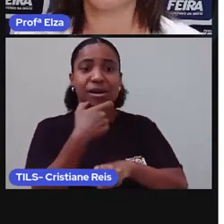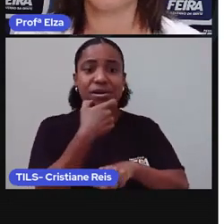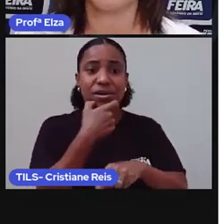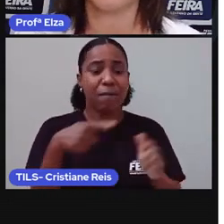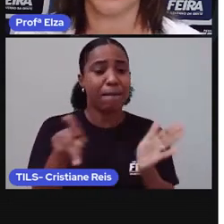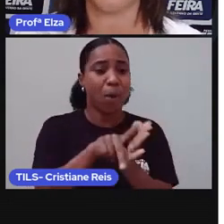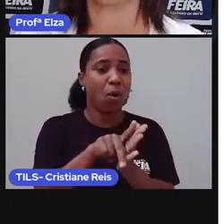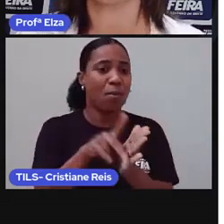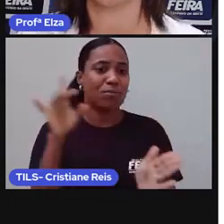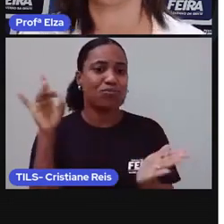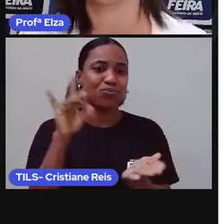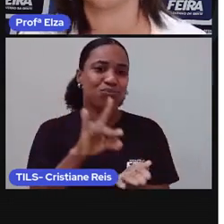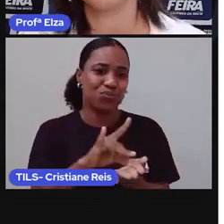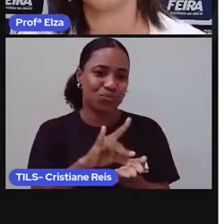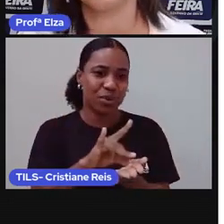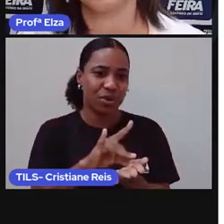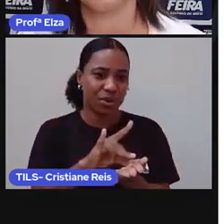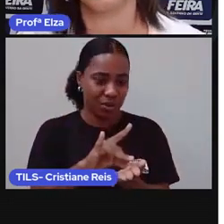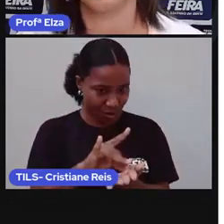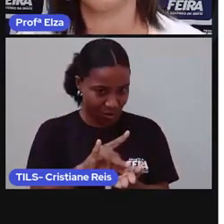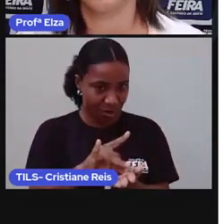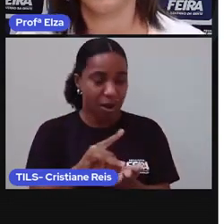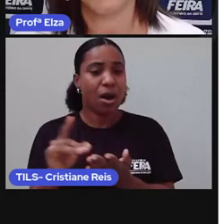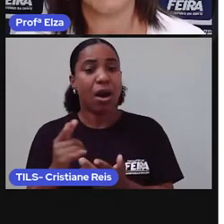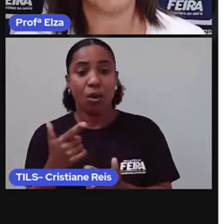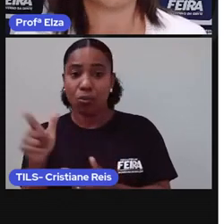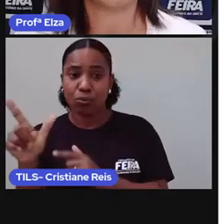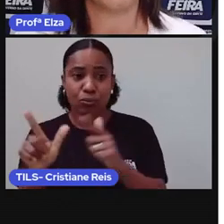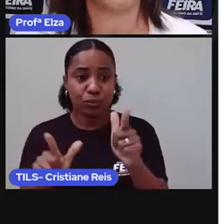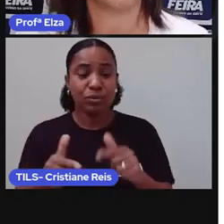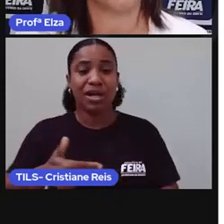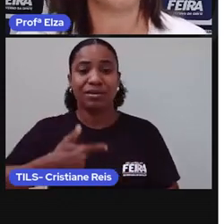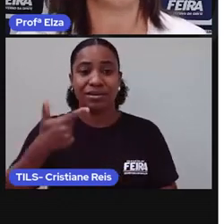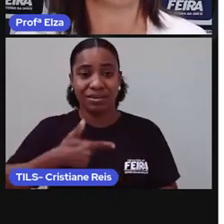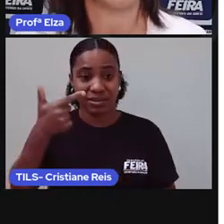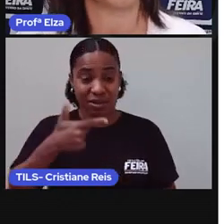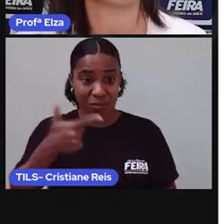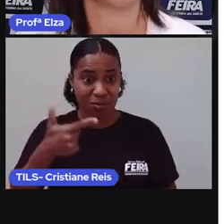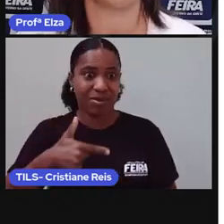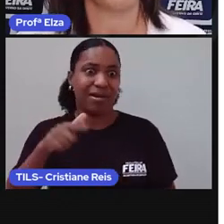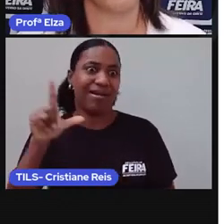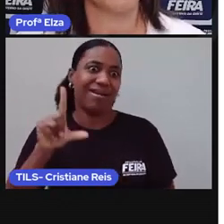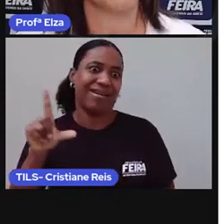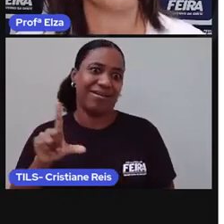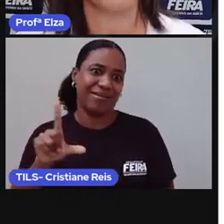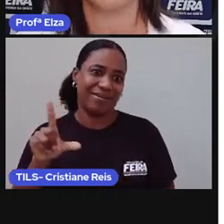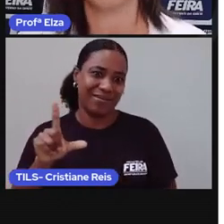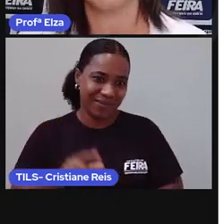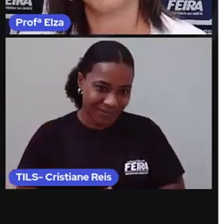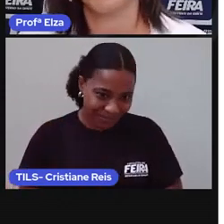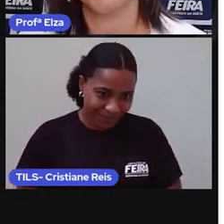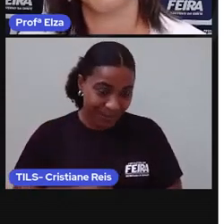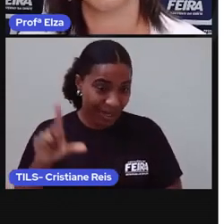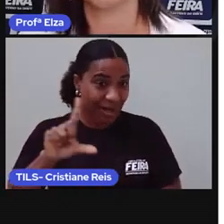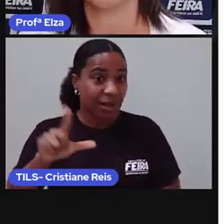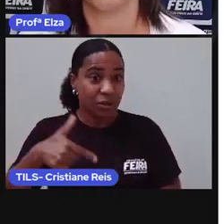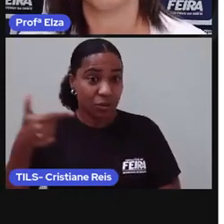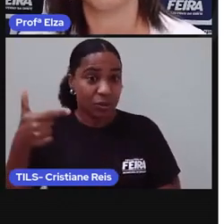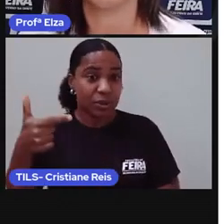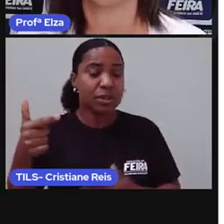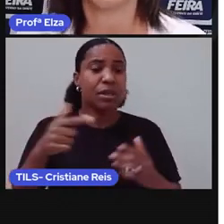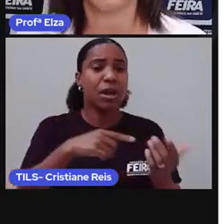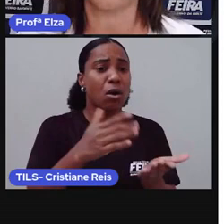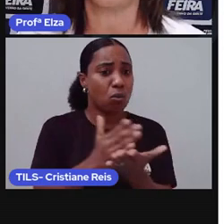outros a utilizam como segunda língua. E há ainda outros países como o nosso que incentivam na